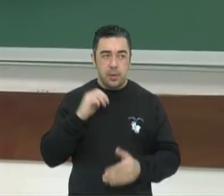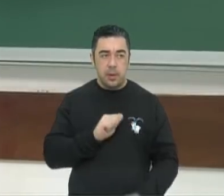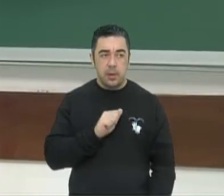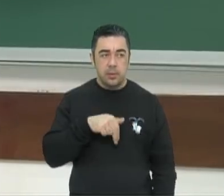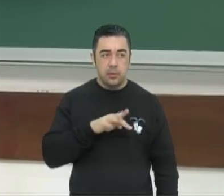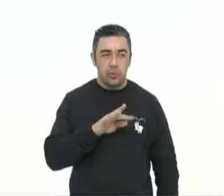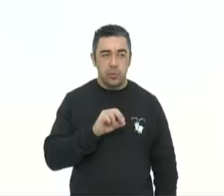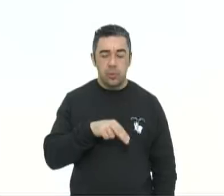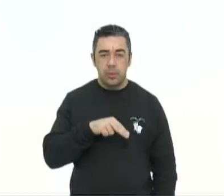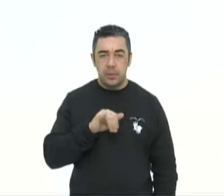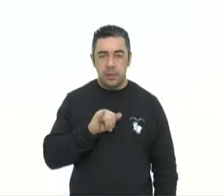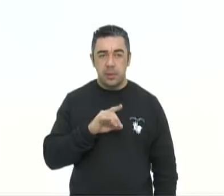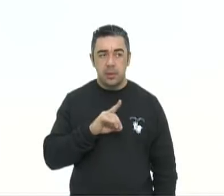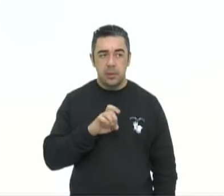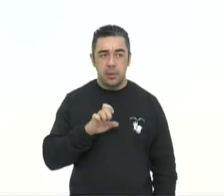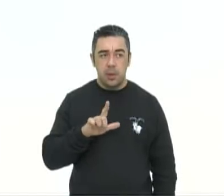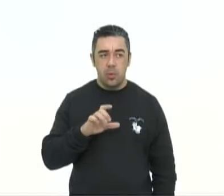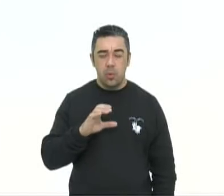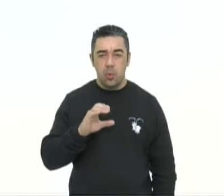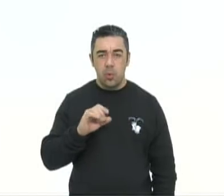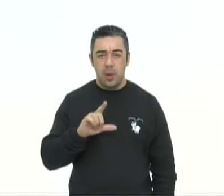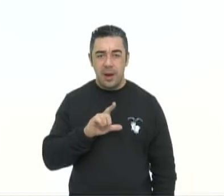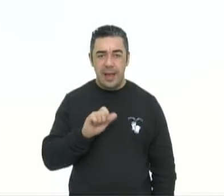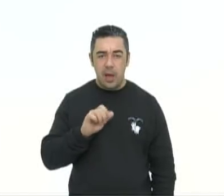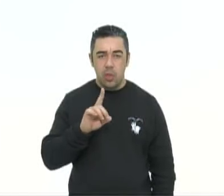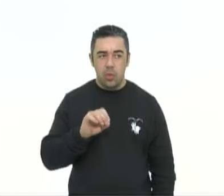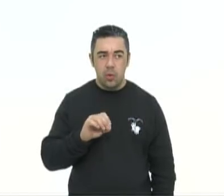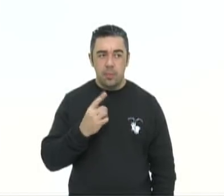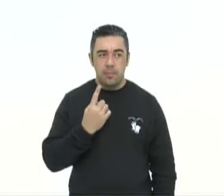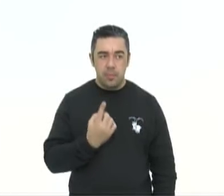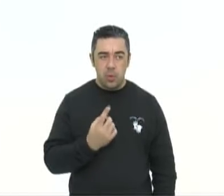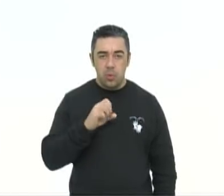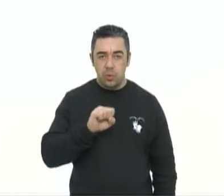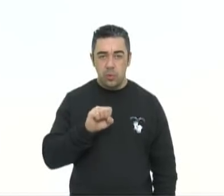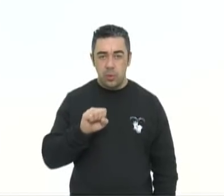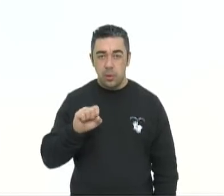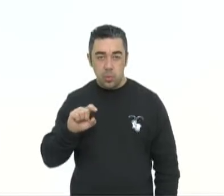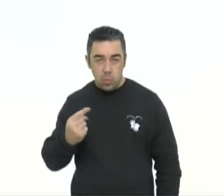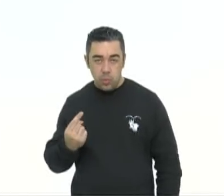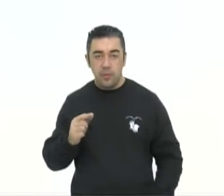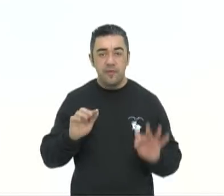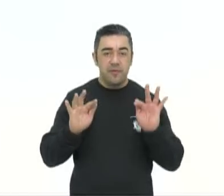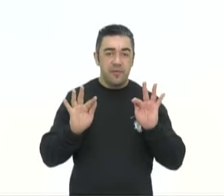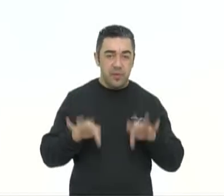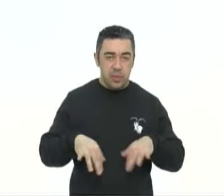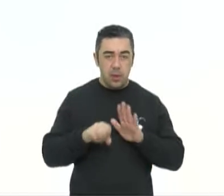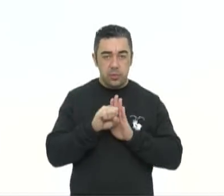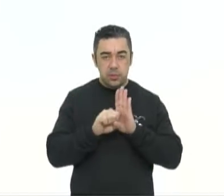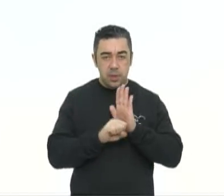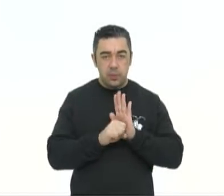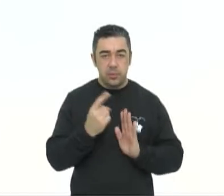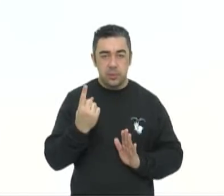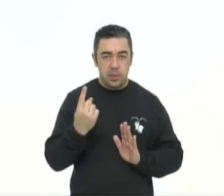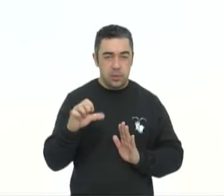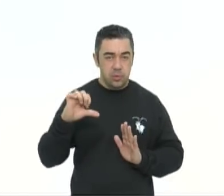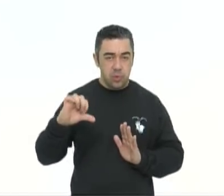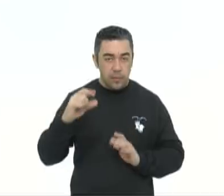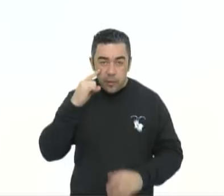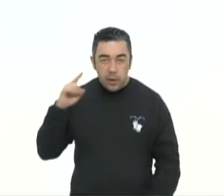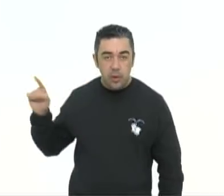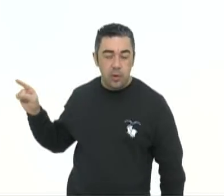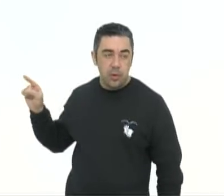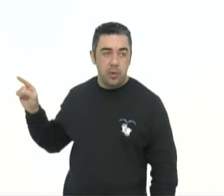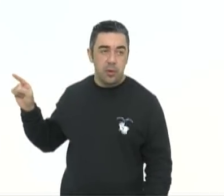del Collado, em 1881, final do século XIX. Então, nós vemos aqui a